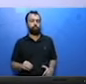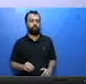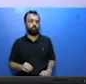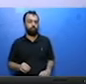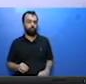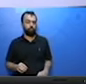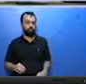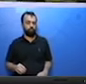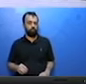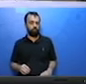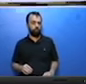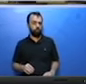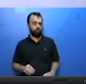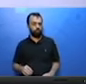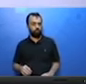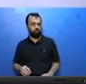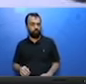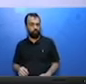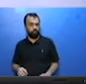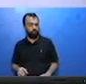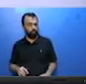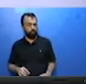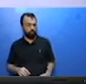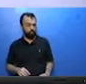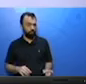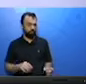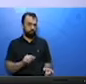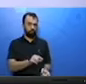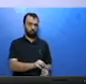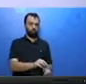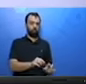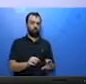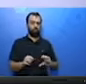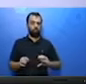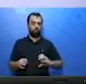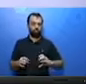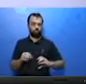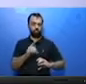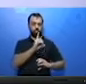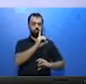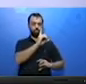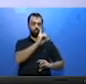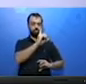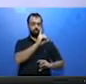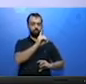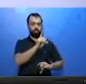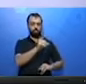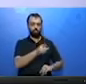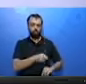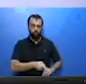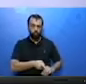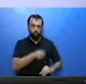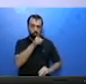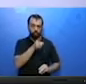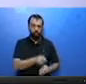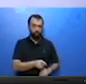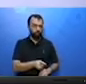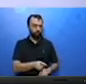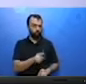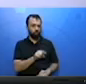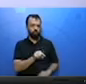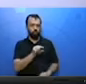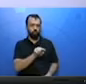metros. O CD também tá fácil, que ele tá aqui em cima, né? Contando quantos quadradinhos tem,